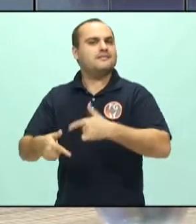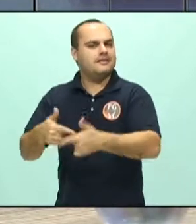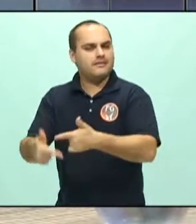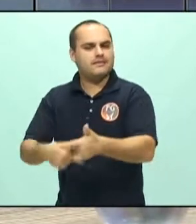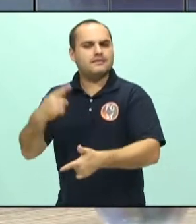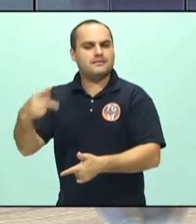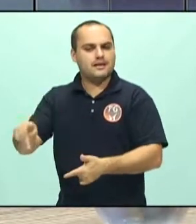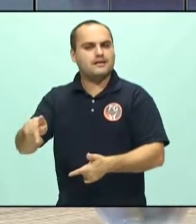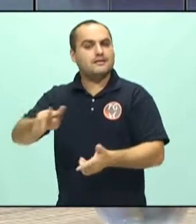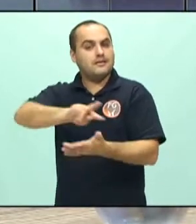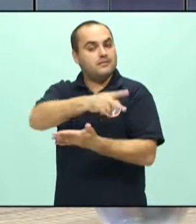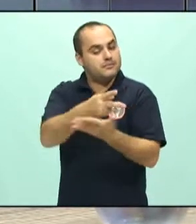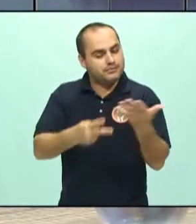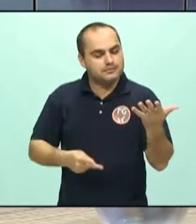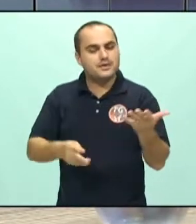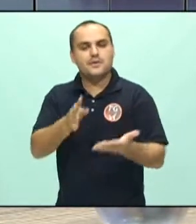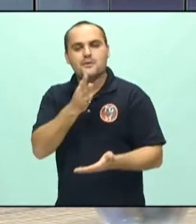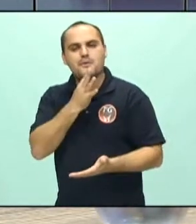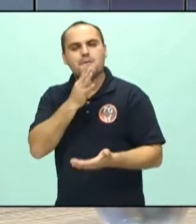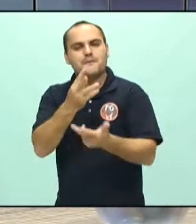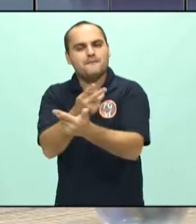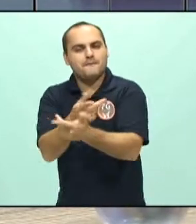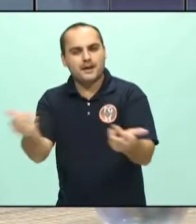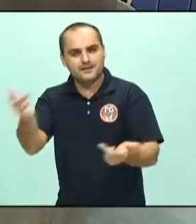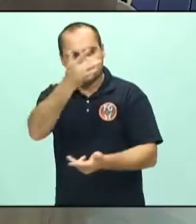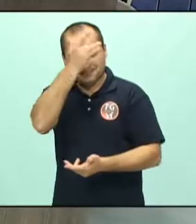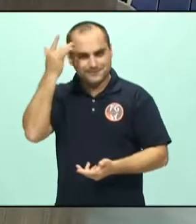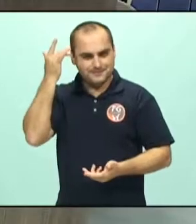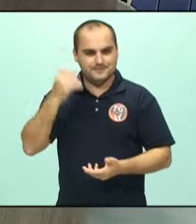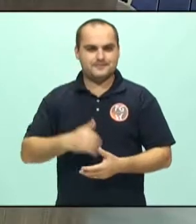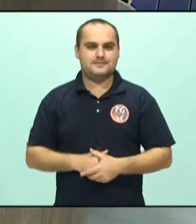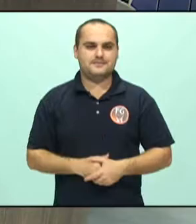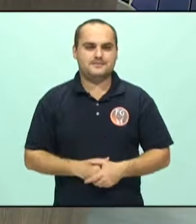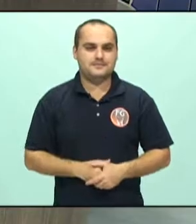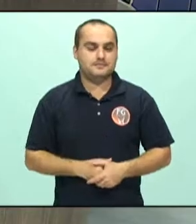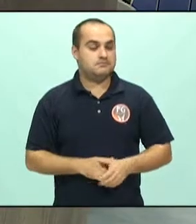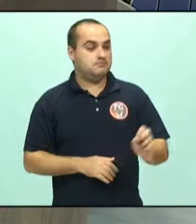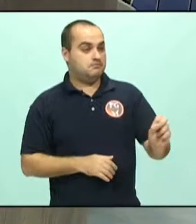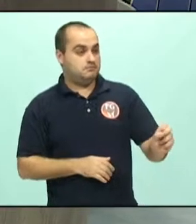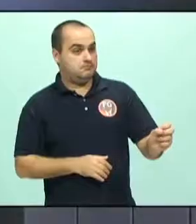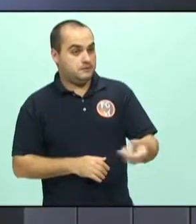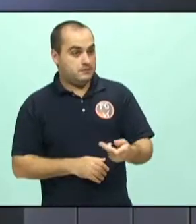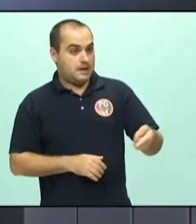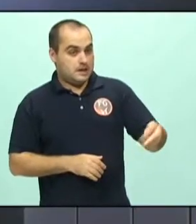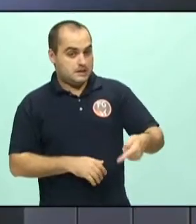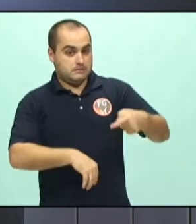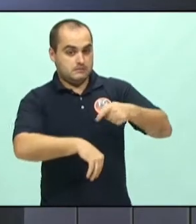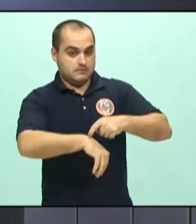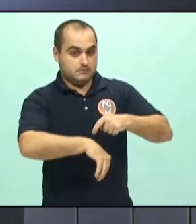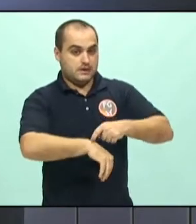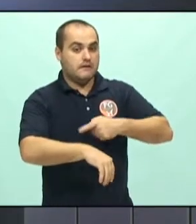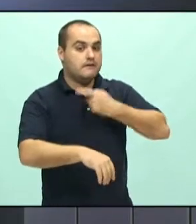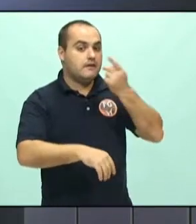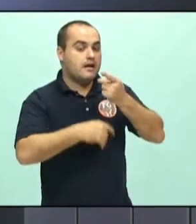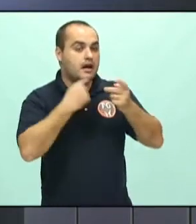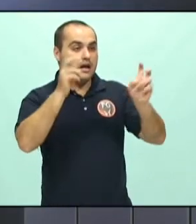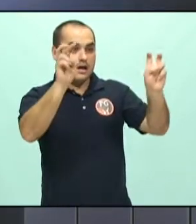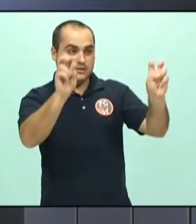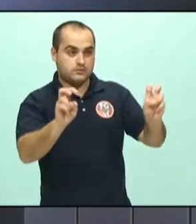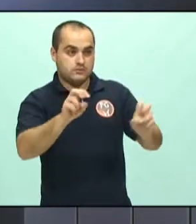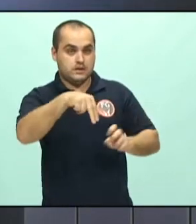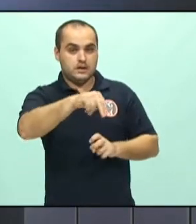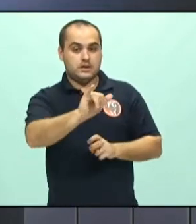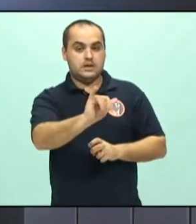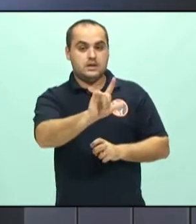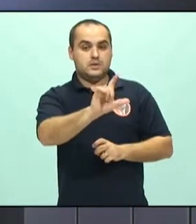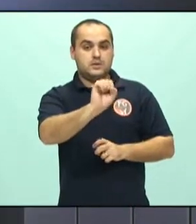assim que a gente conhece, assim, várias pessoas, assim. Vou aproveitar esse primeiro bloco já para a gente falar a respeito do poeta Nilson